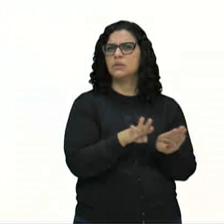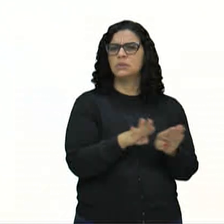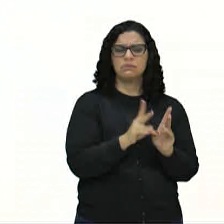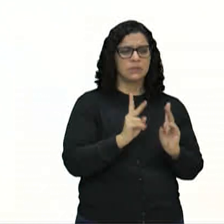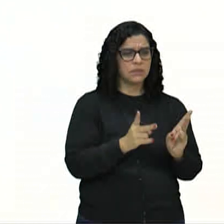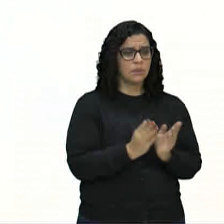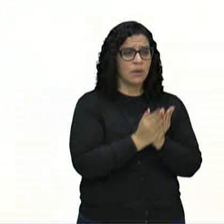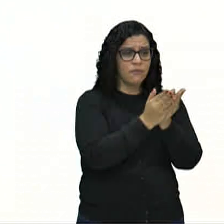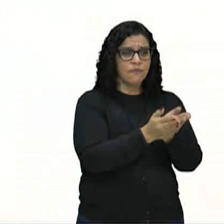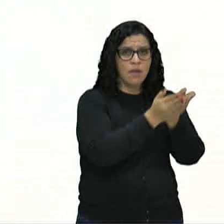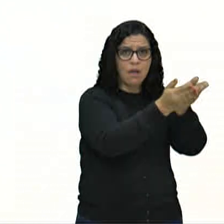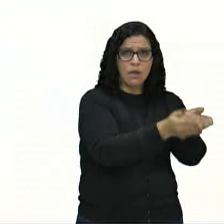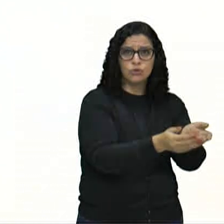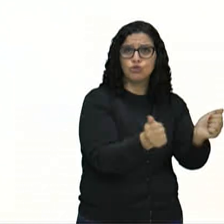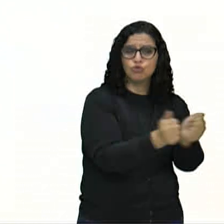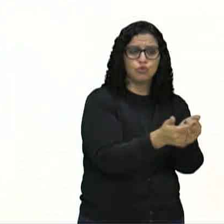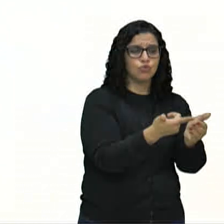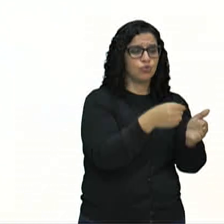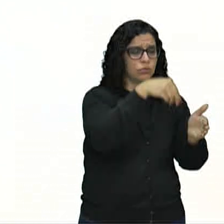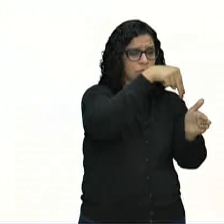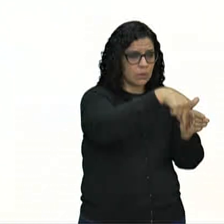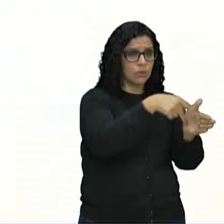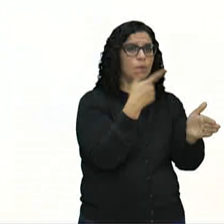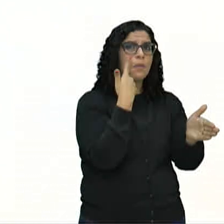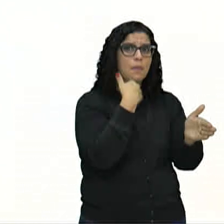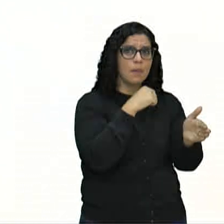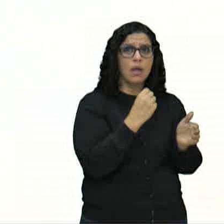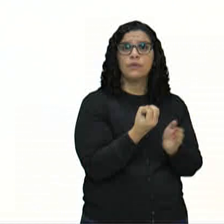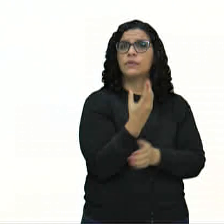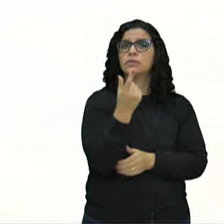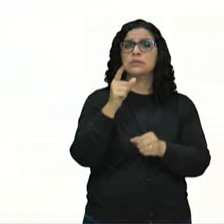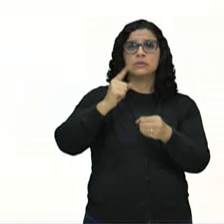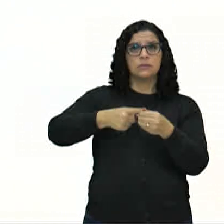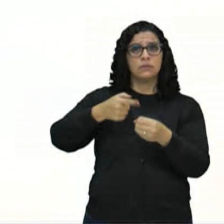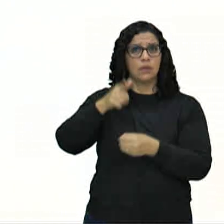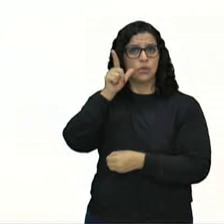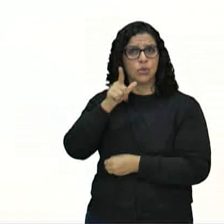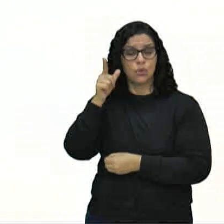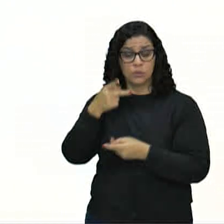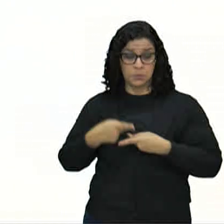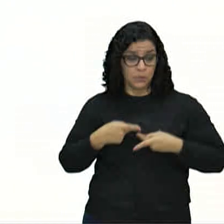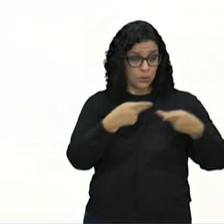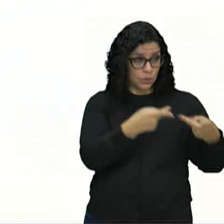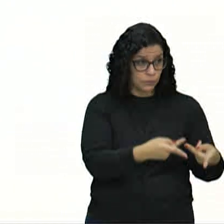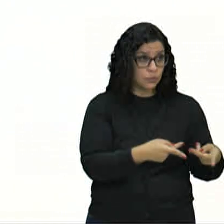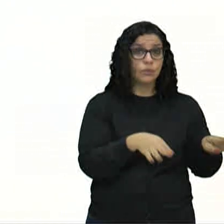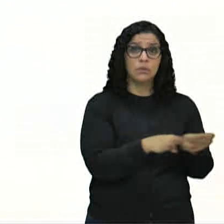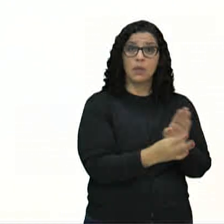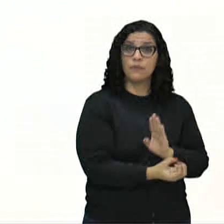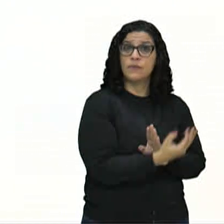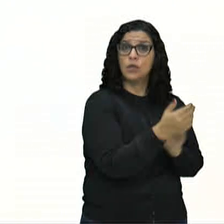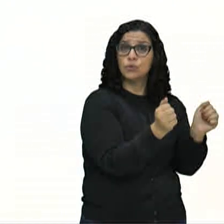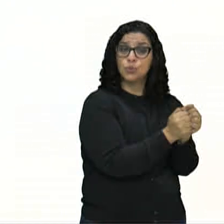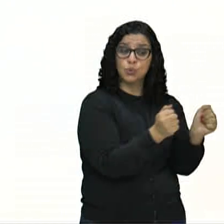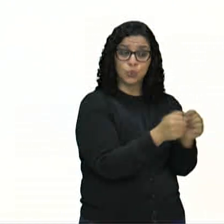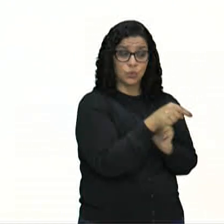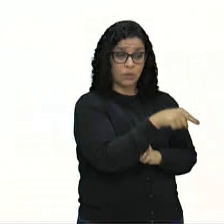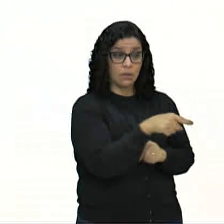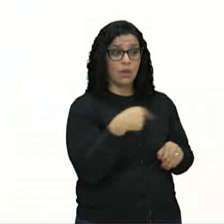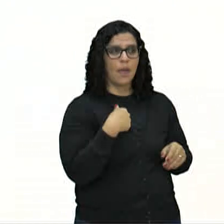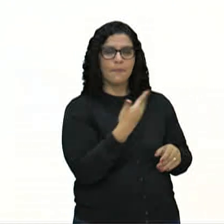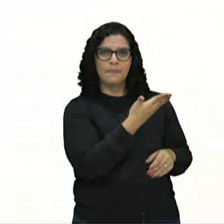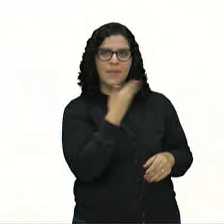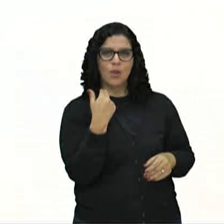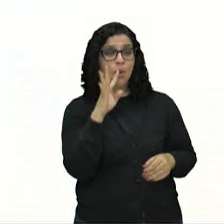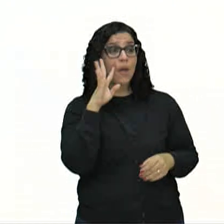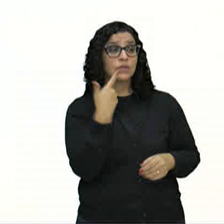para sair para Londres, a bordo de um navio do pai. Convidou-me a partir na companhia dele e para